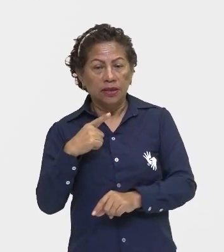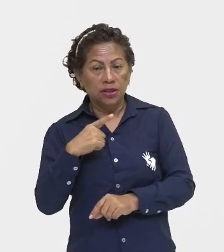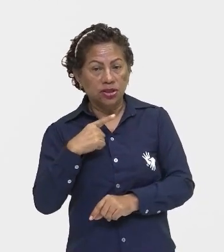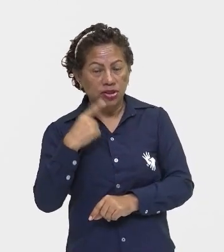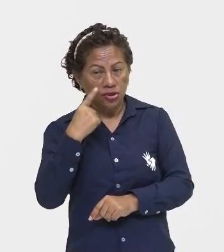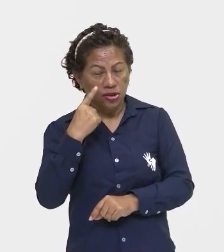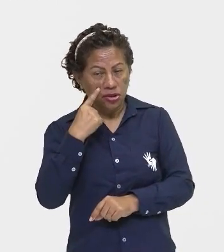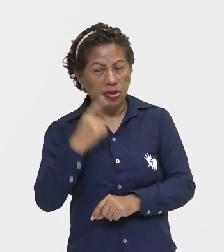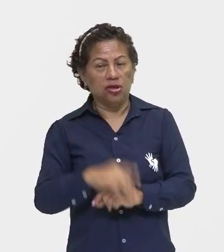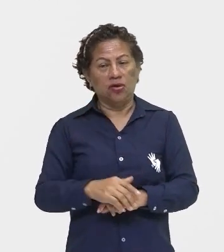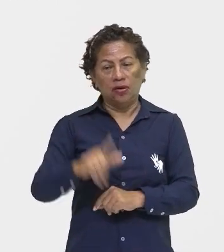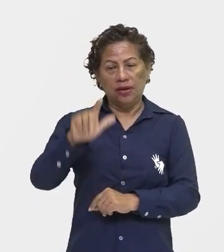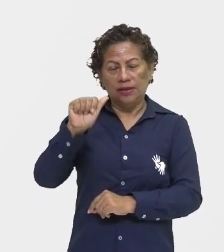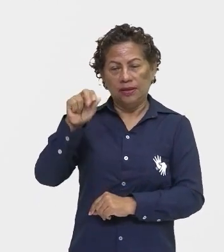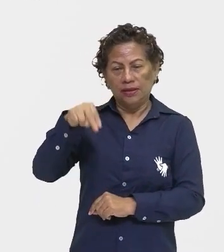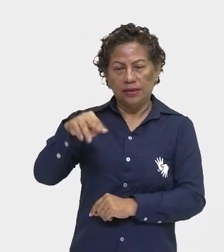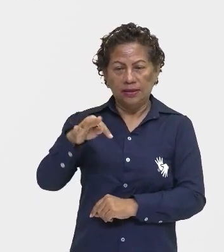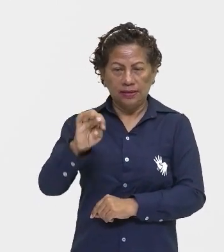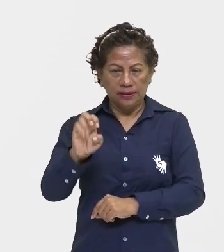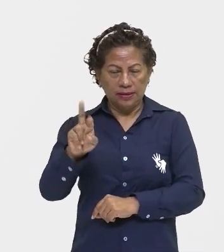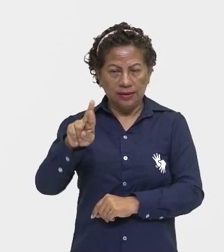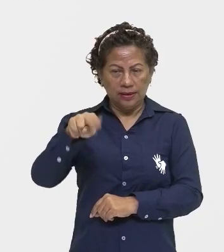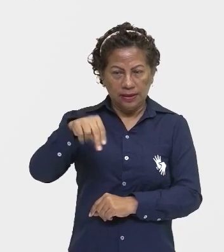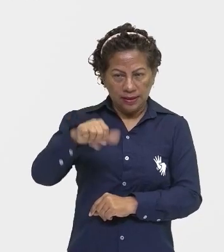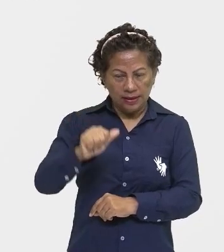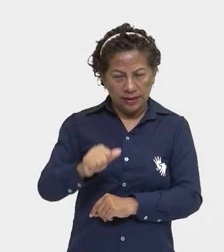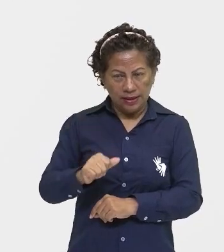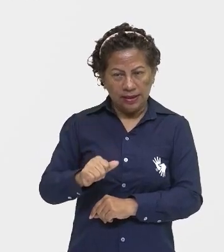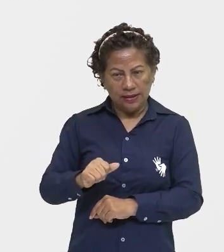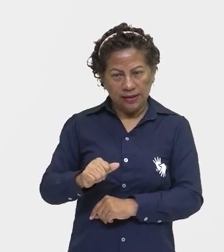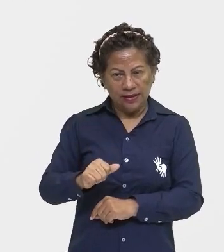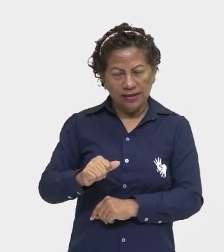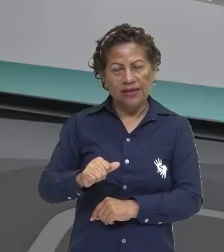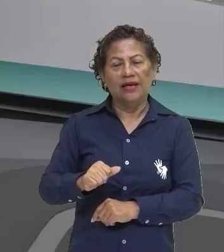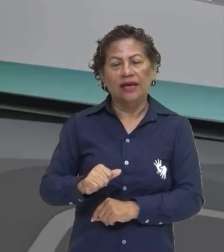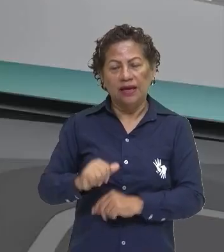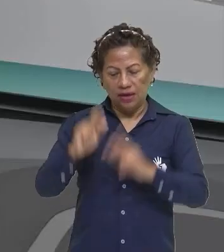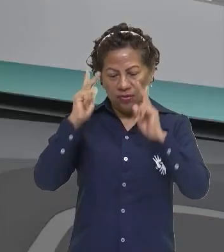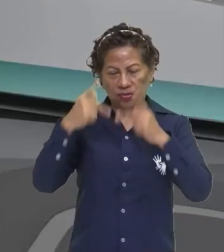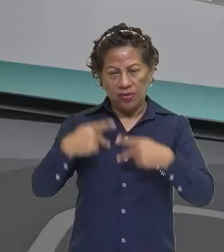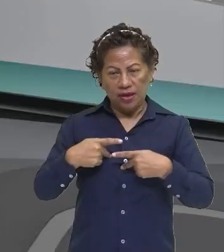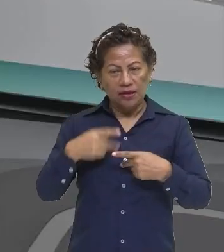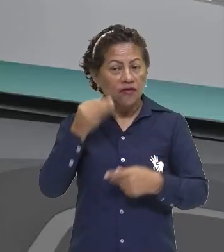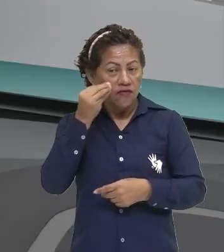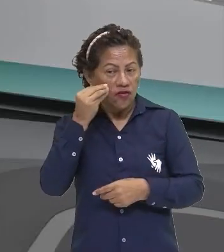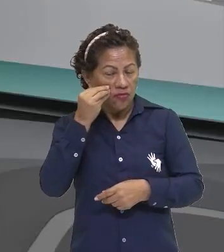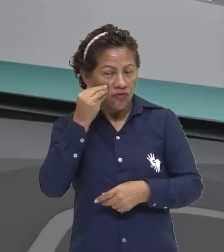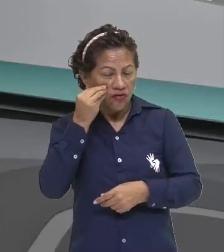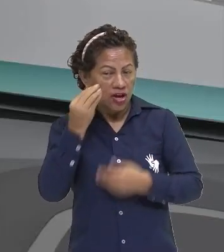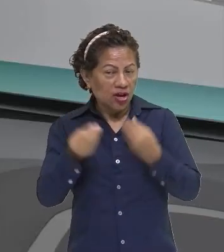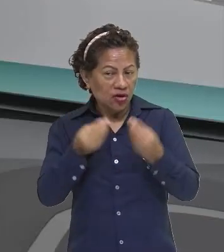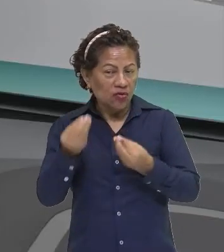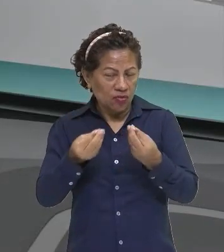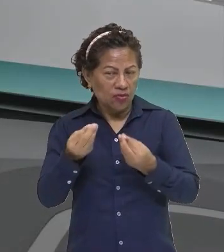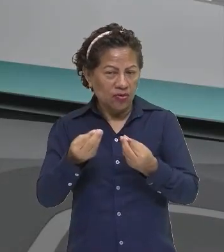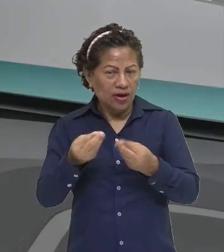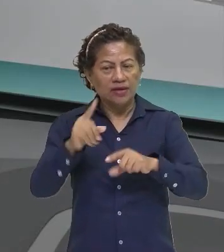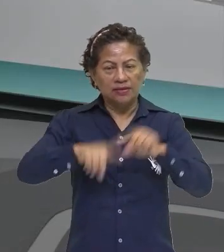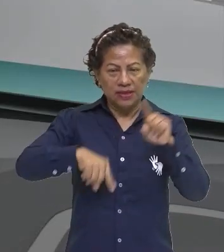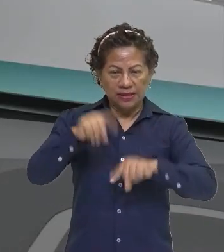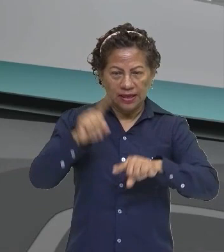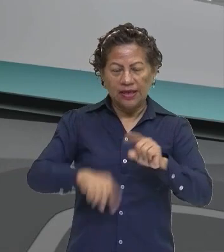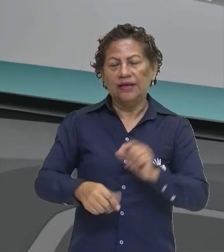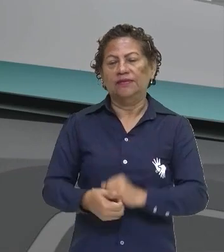urbanas, mas também foi usada no ambiente acadêmico. Vamos ver a nossa lanterna mágica? Né?